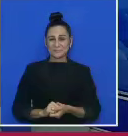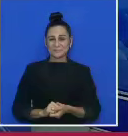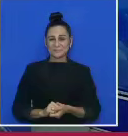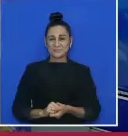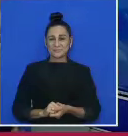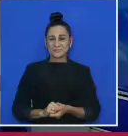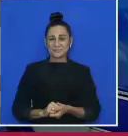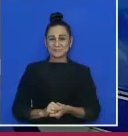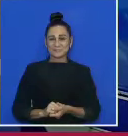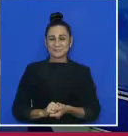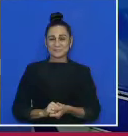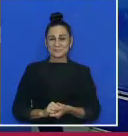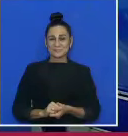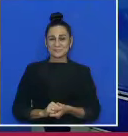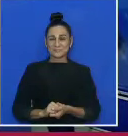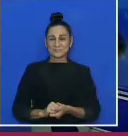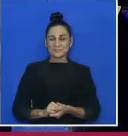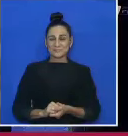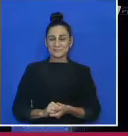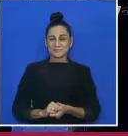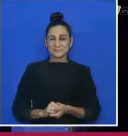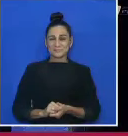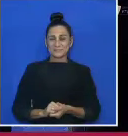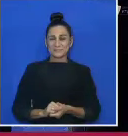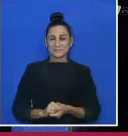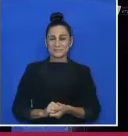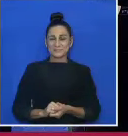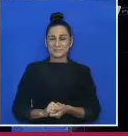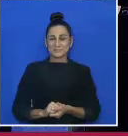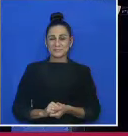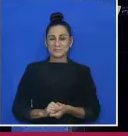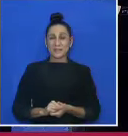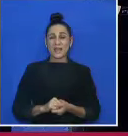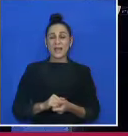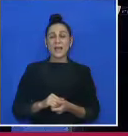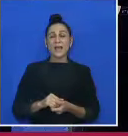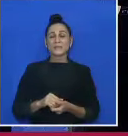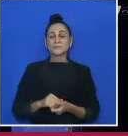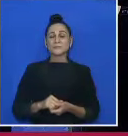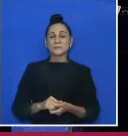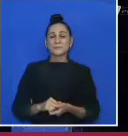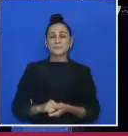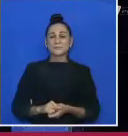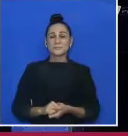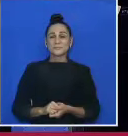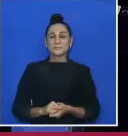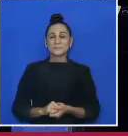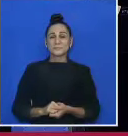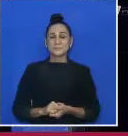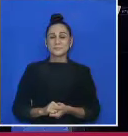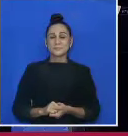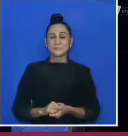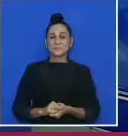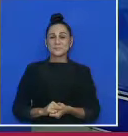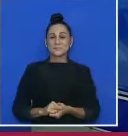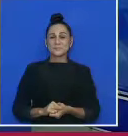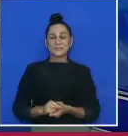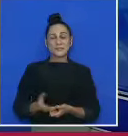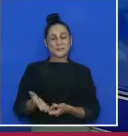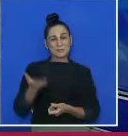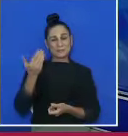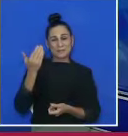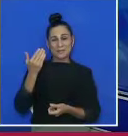Agora sim, as bolas estão recolocadas. A Denise retoma sua posição para o sorteio. E vamos